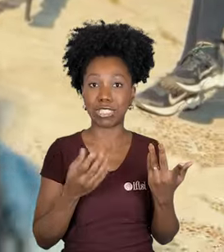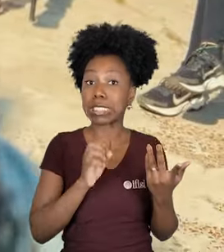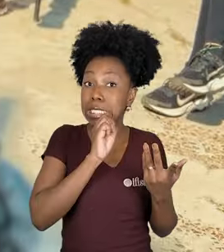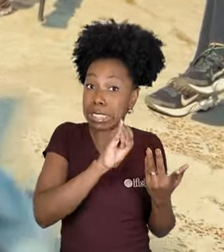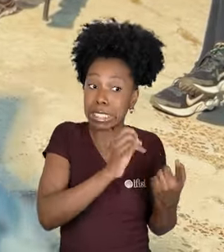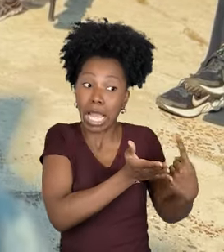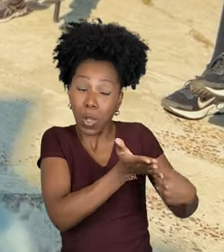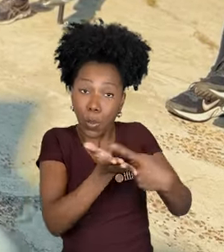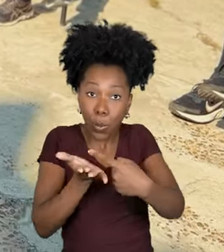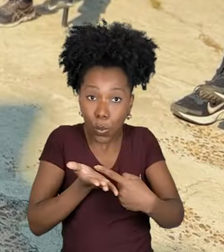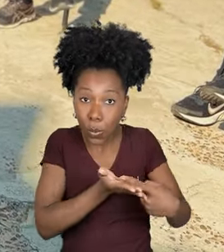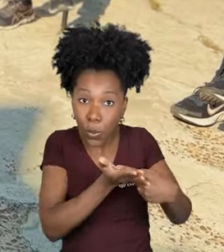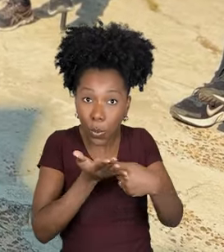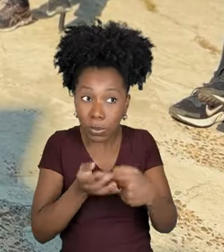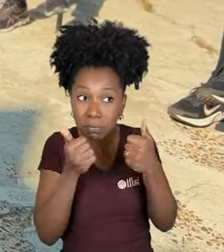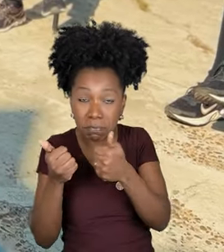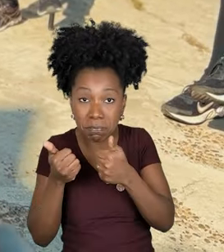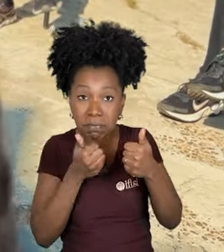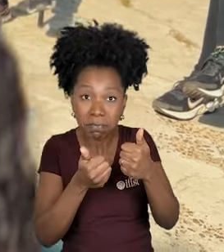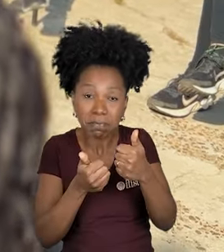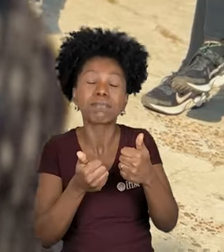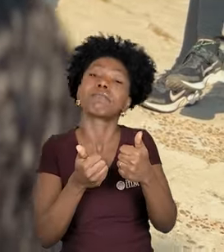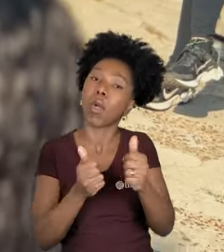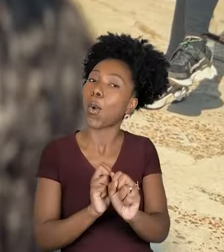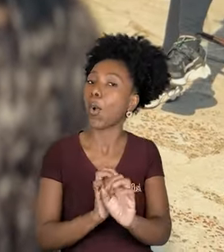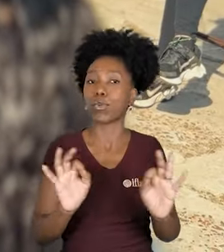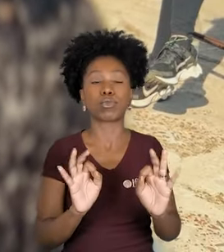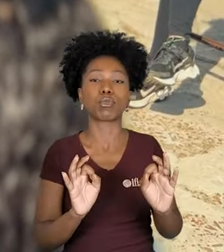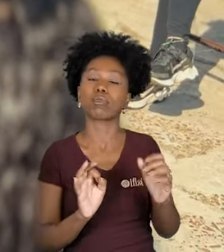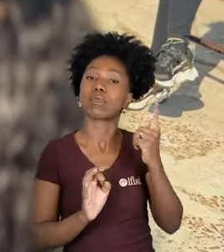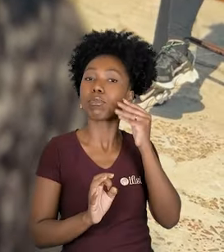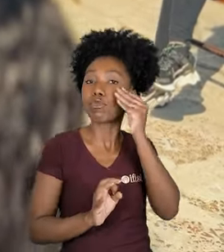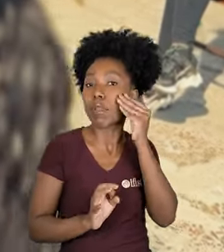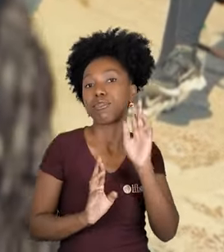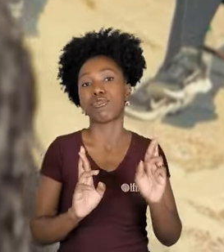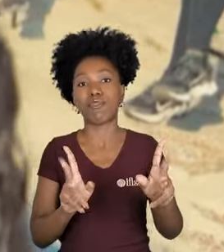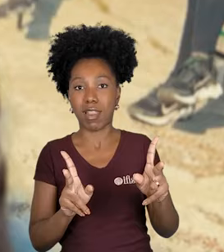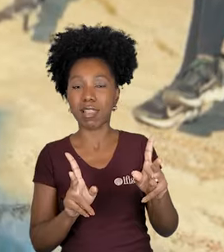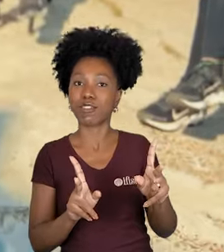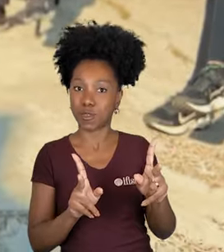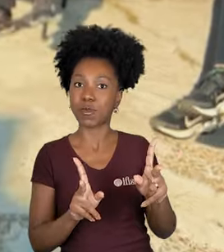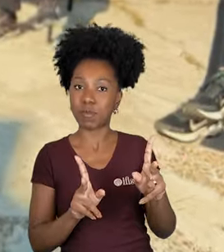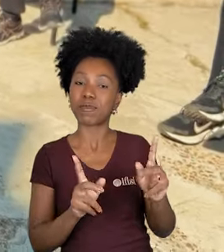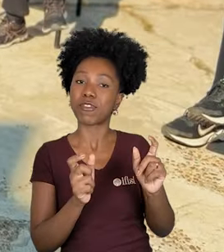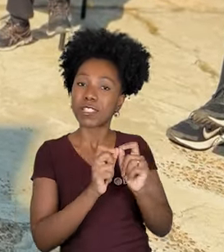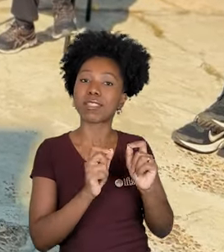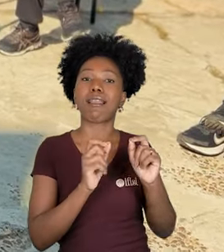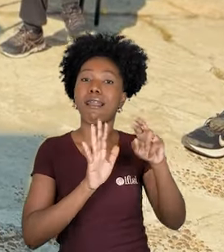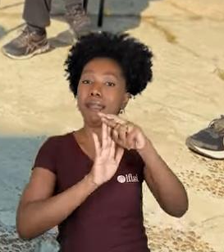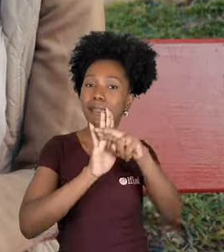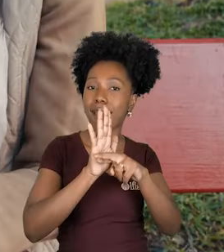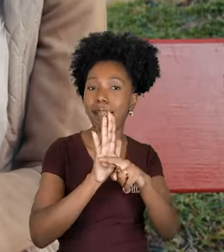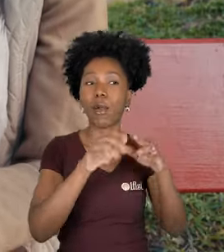tivessem acordos mesmo feitos a cada negociação, a cada pactuação que se